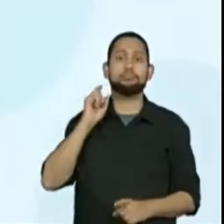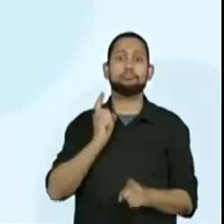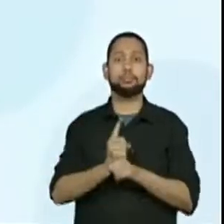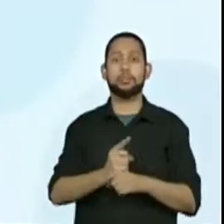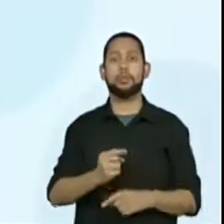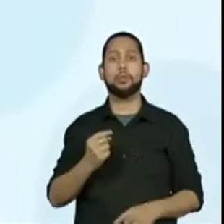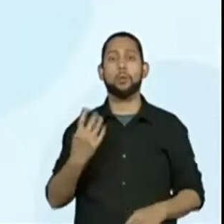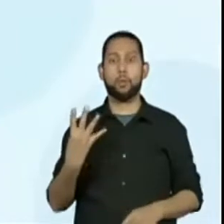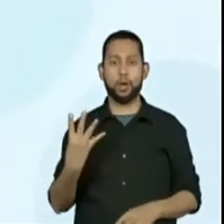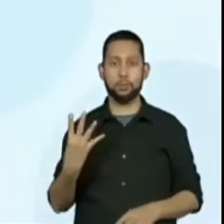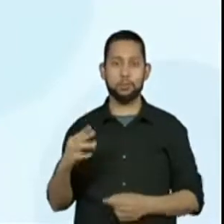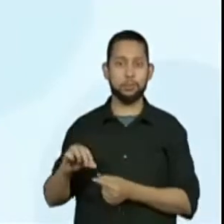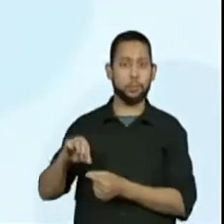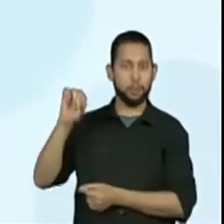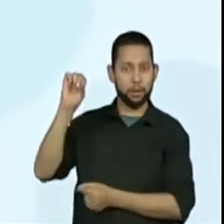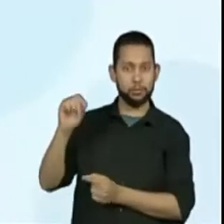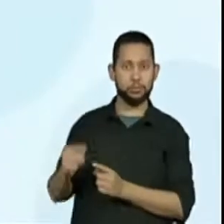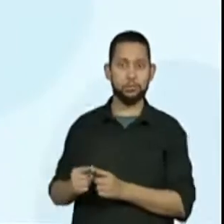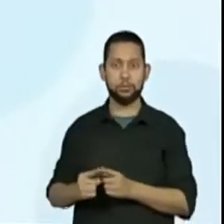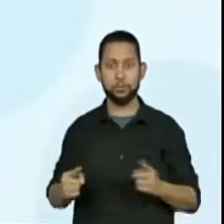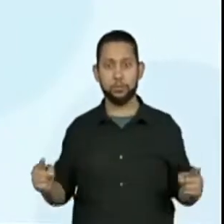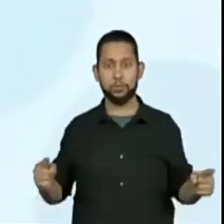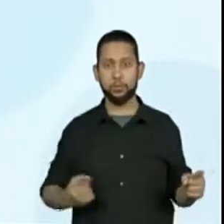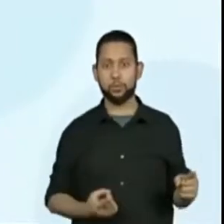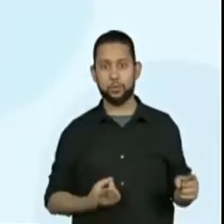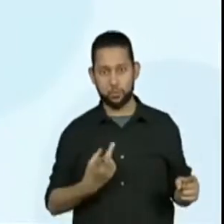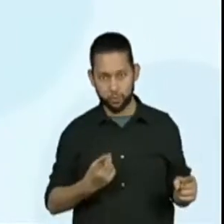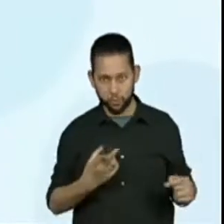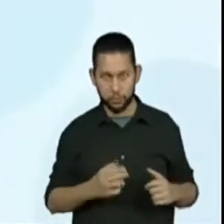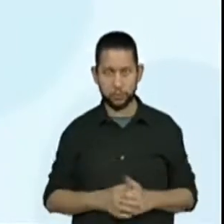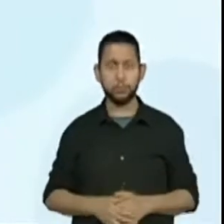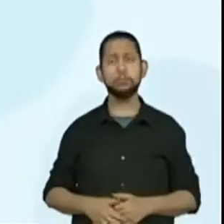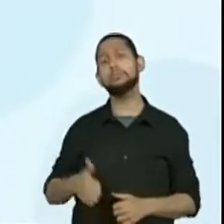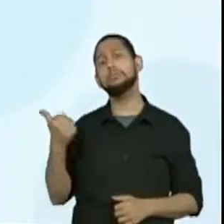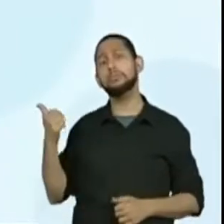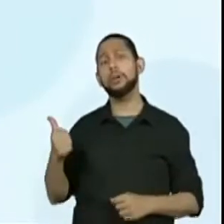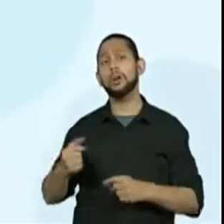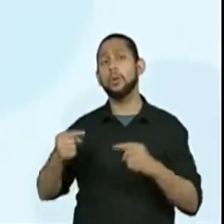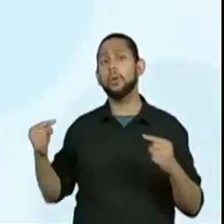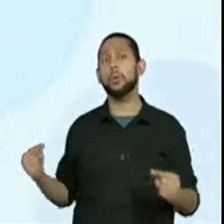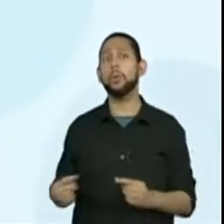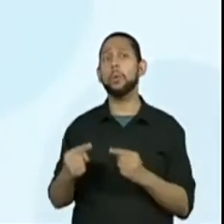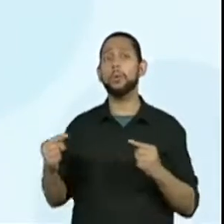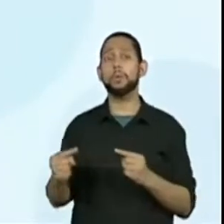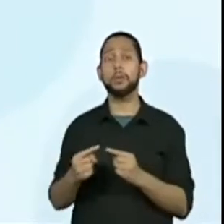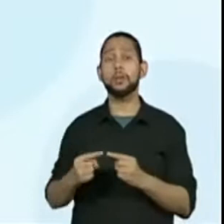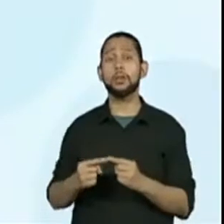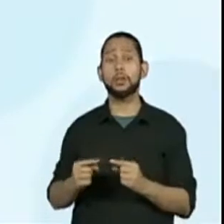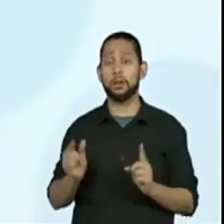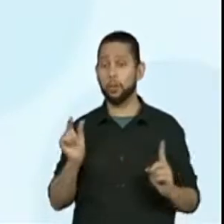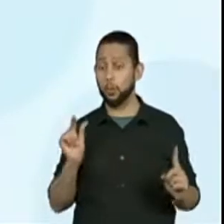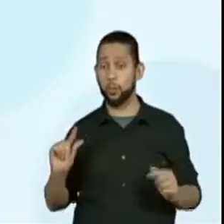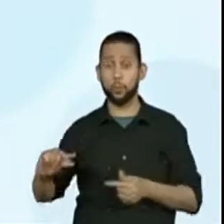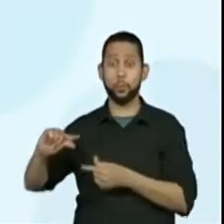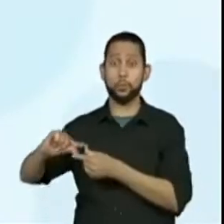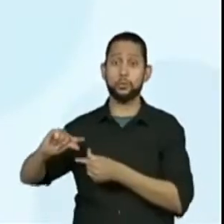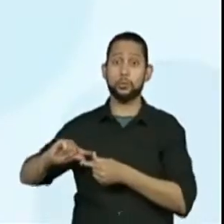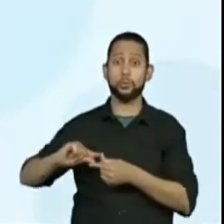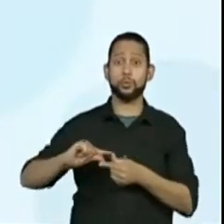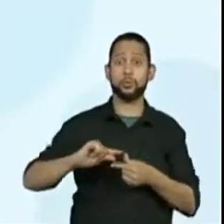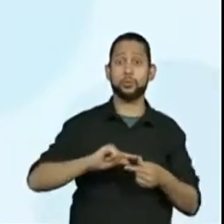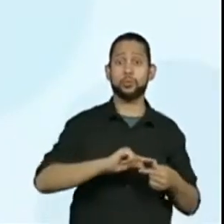encontrou. Quantos quadradinhos de comprimento? Passa aí, oráculo.